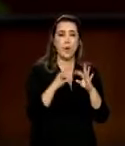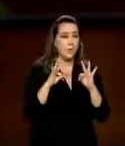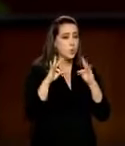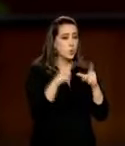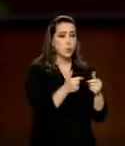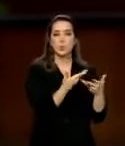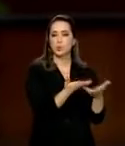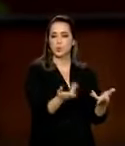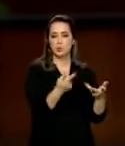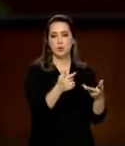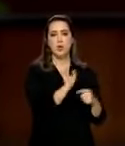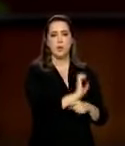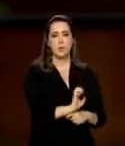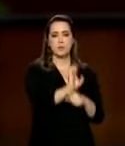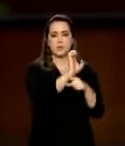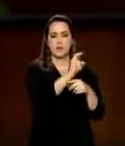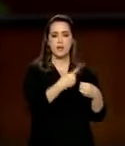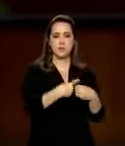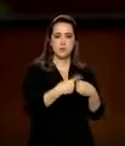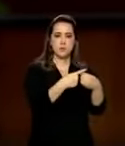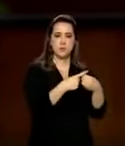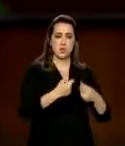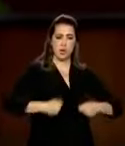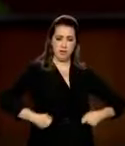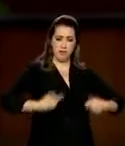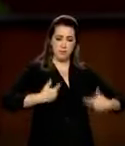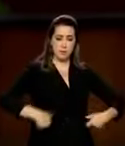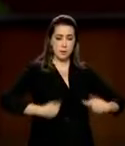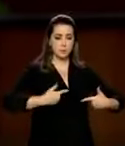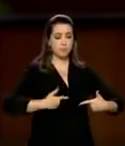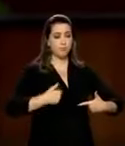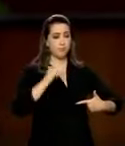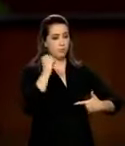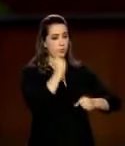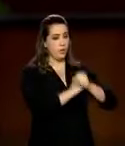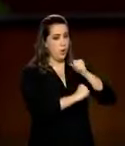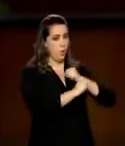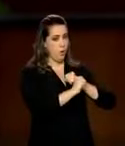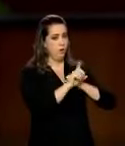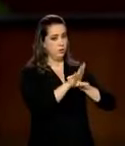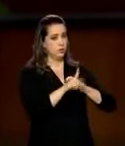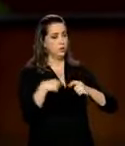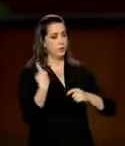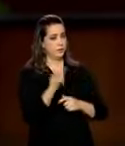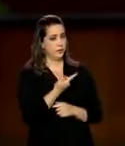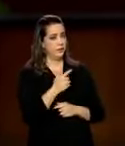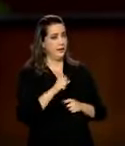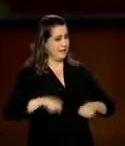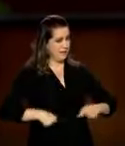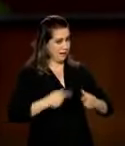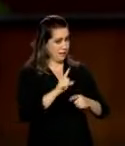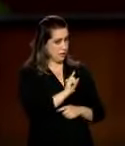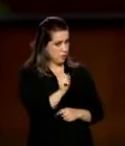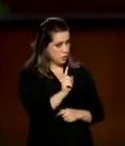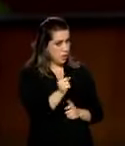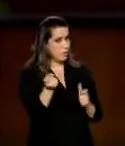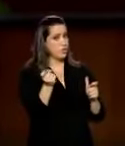e municípios. Né? Nós gastamos ano passado, no total, no Brasil, nos endividamos